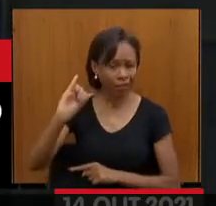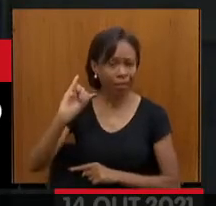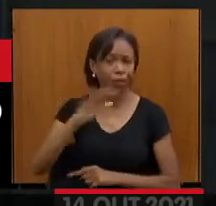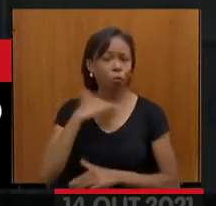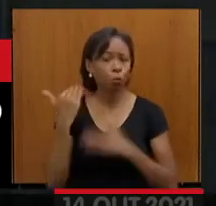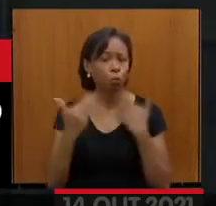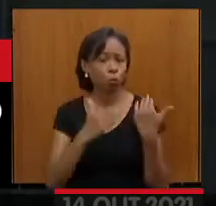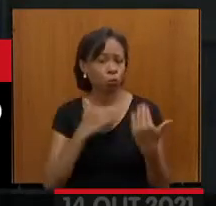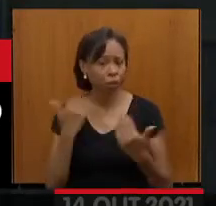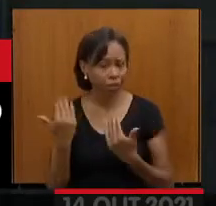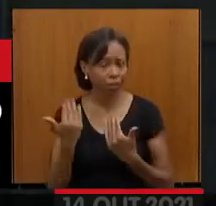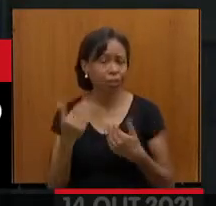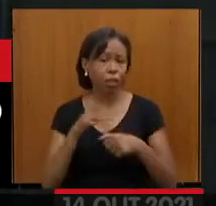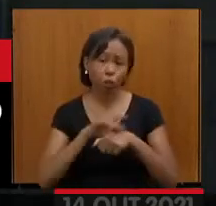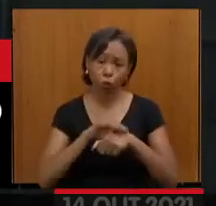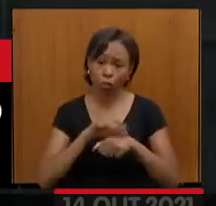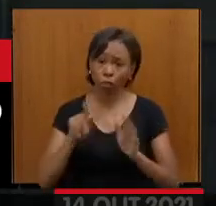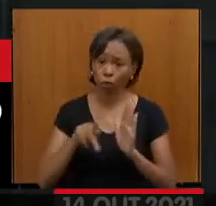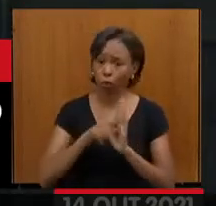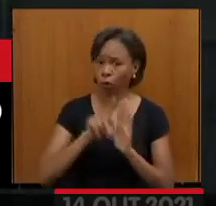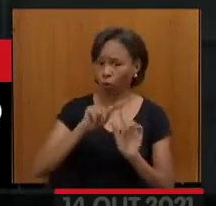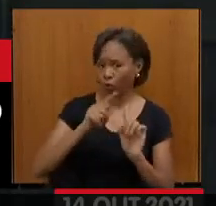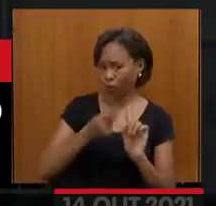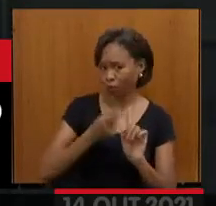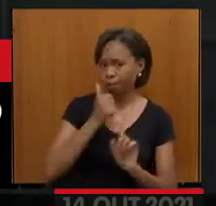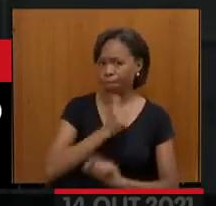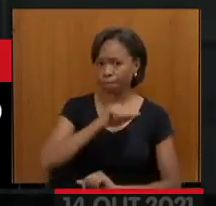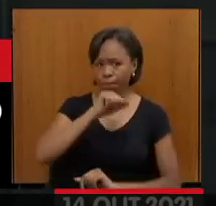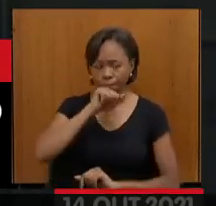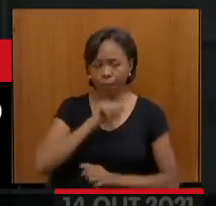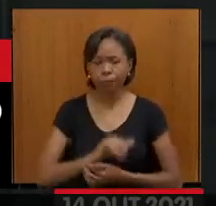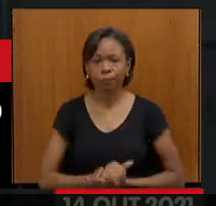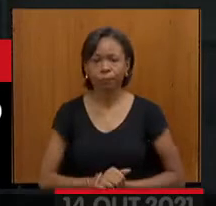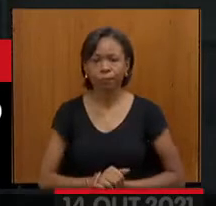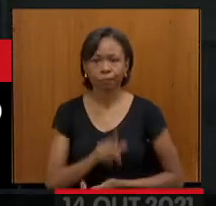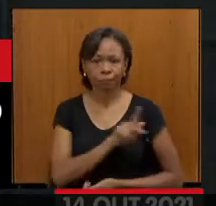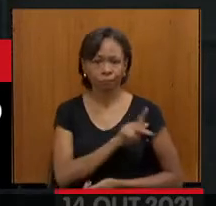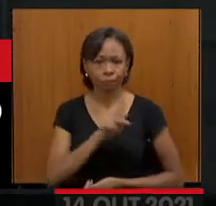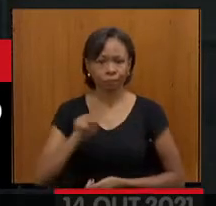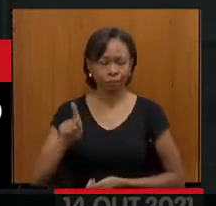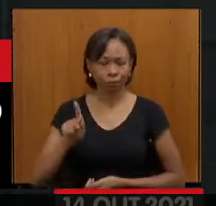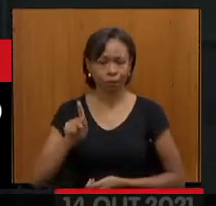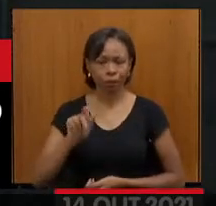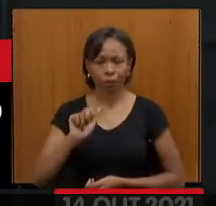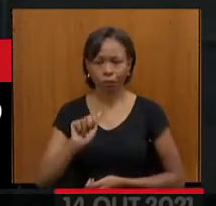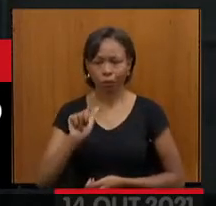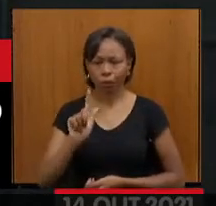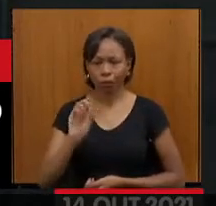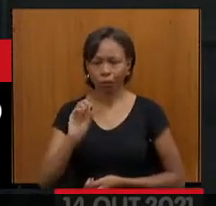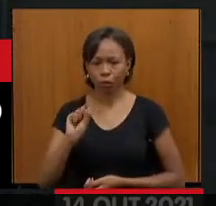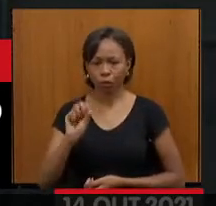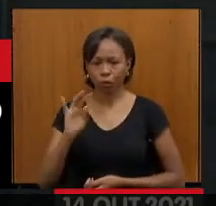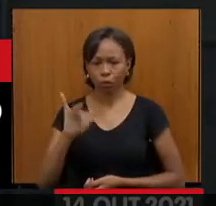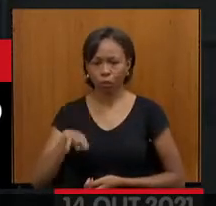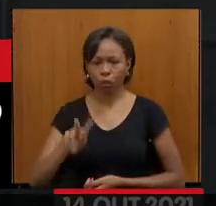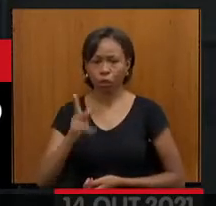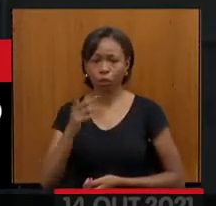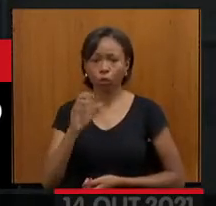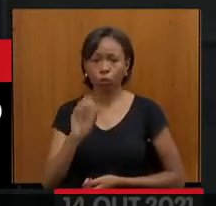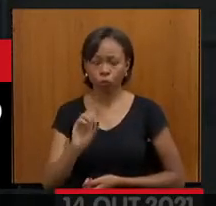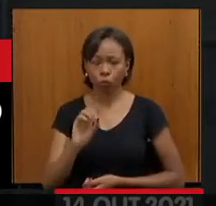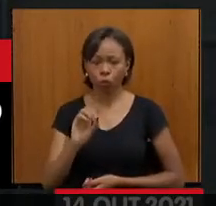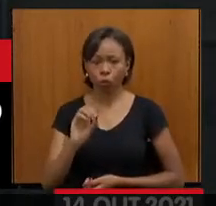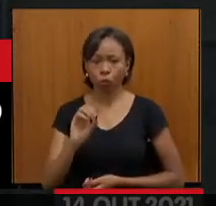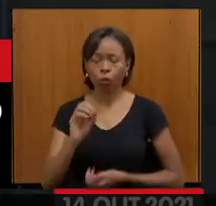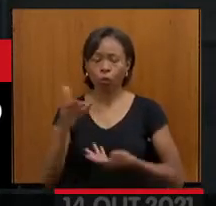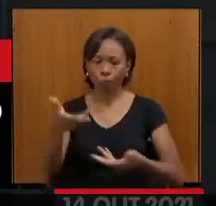materna. Sob a presidência do excelentíssimo senhor deputado Agostinho Patrus, convidamos a tomar